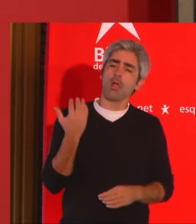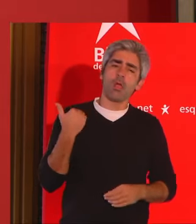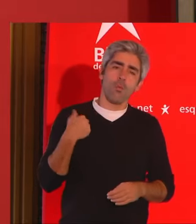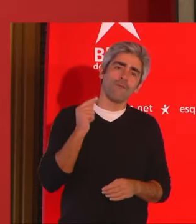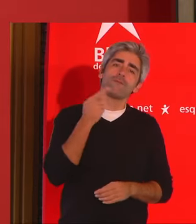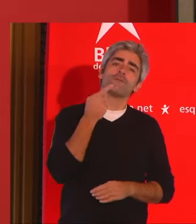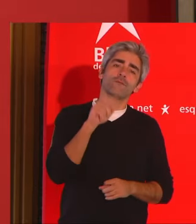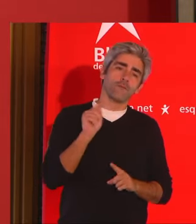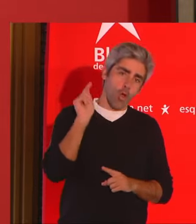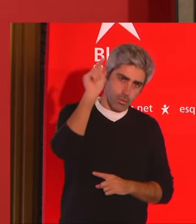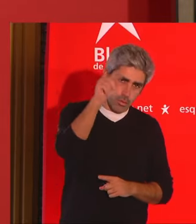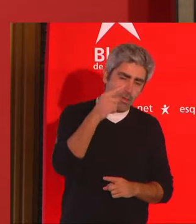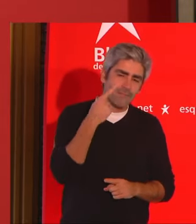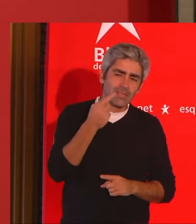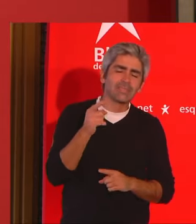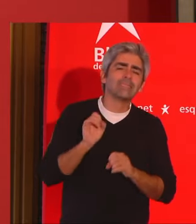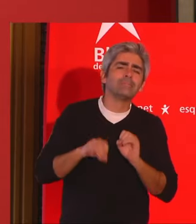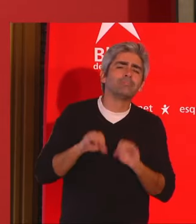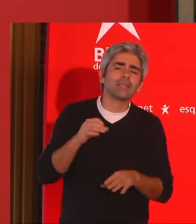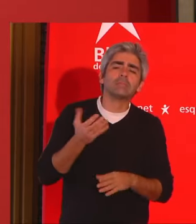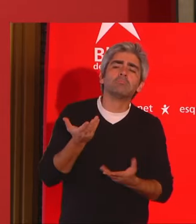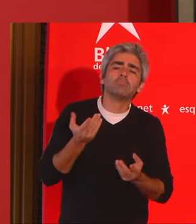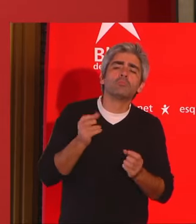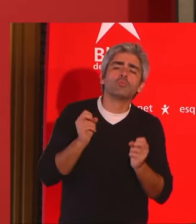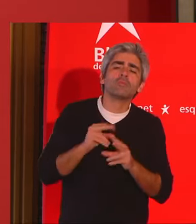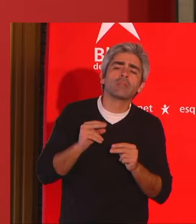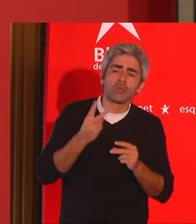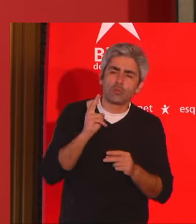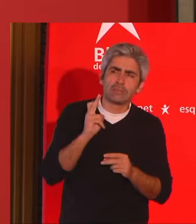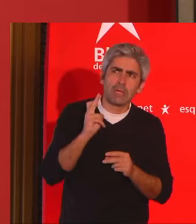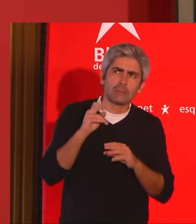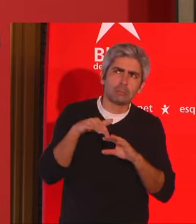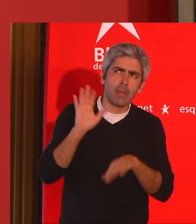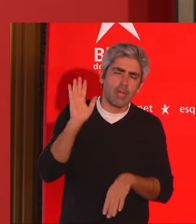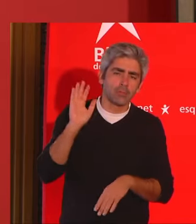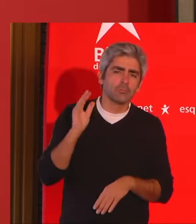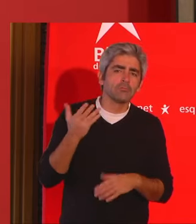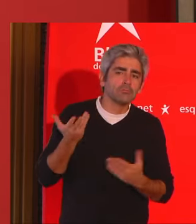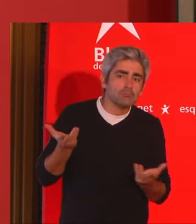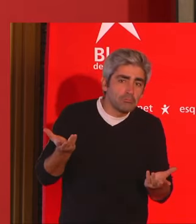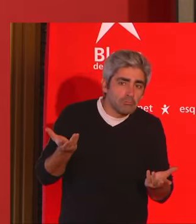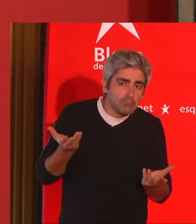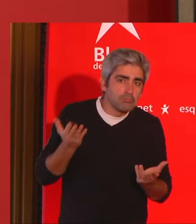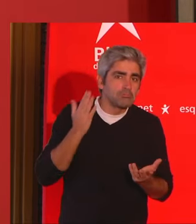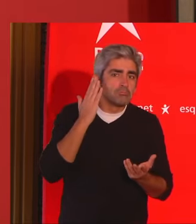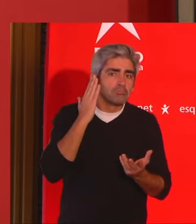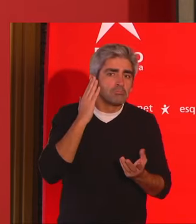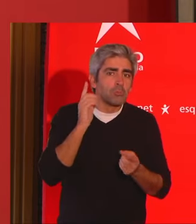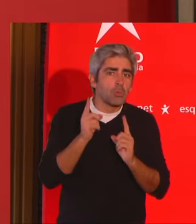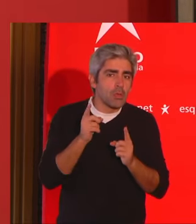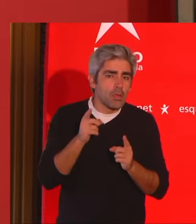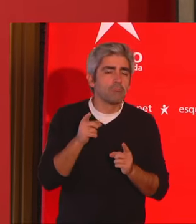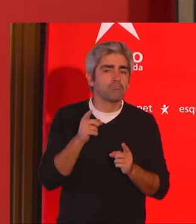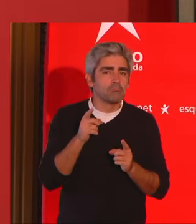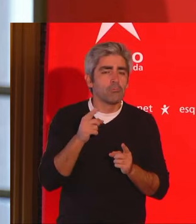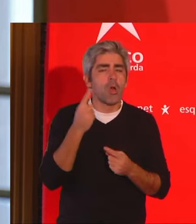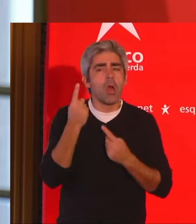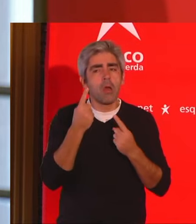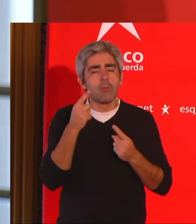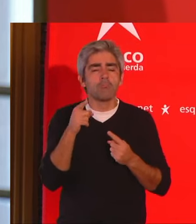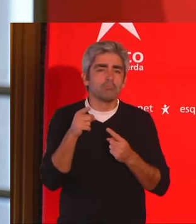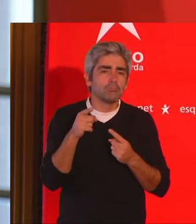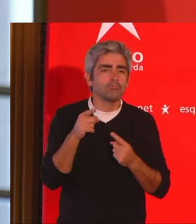tinha passado. Passaram 2 anos, mais. E o que se tinha passado é que houve alguma